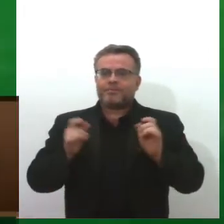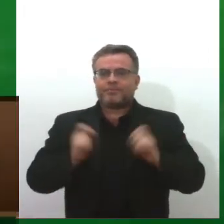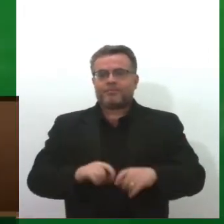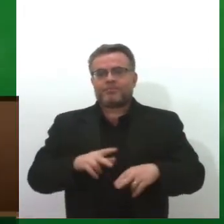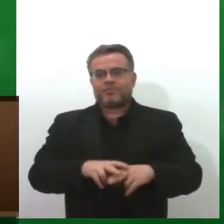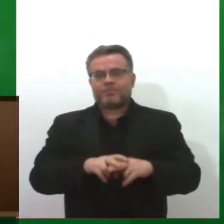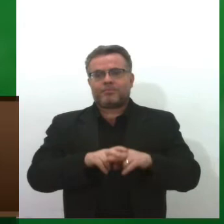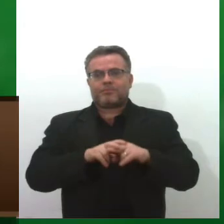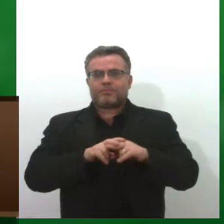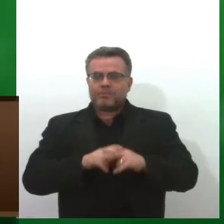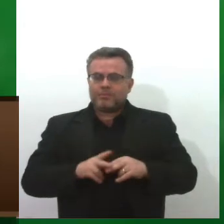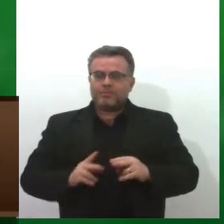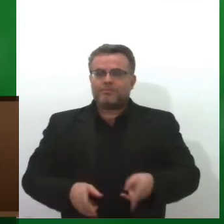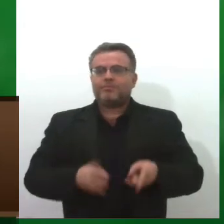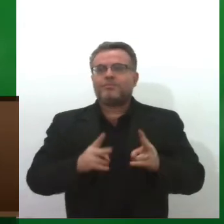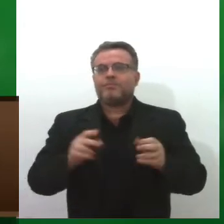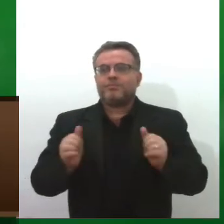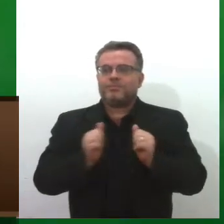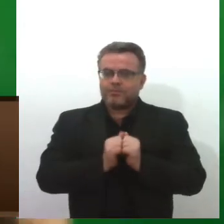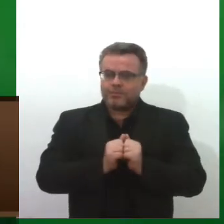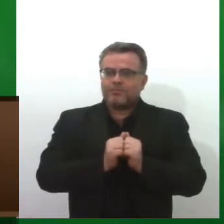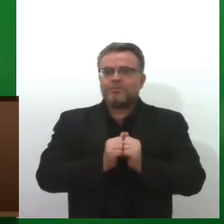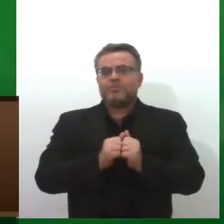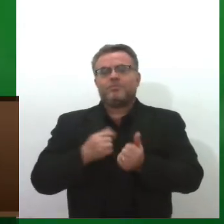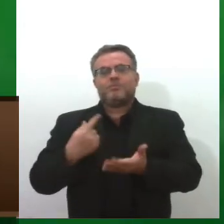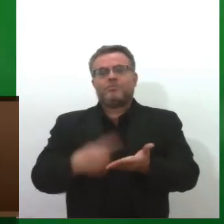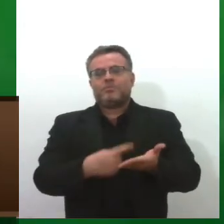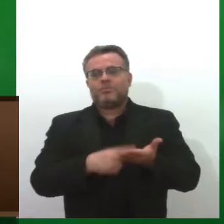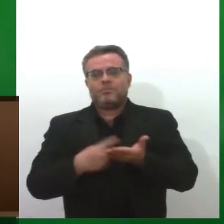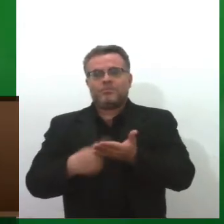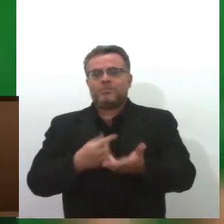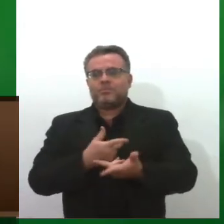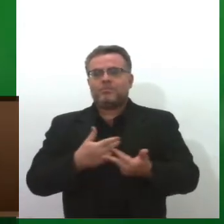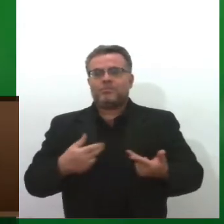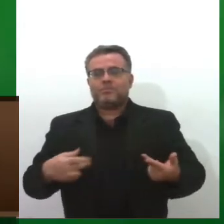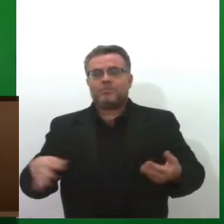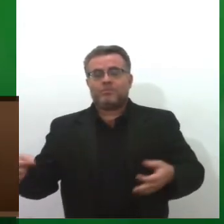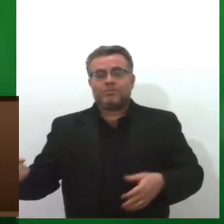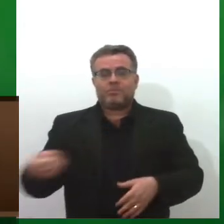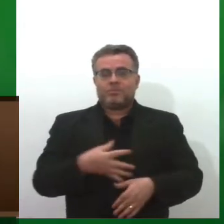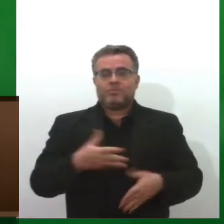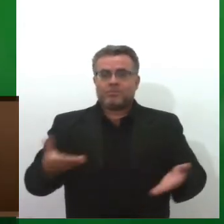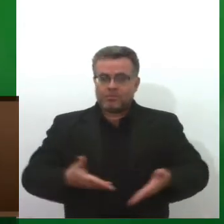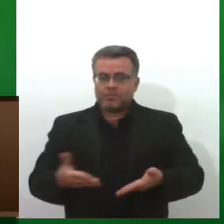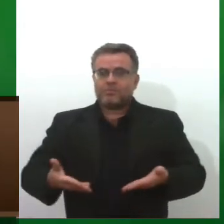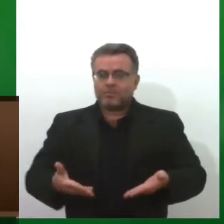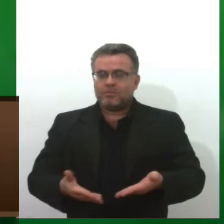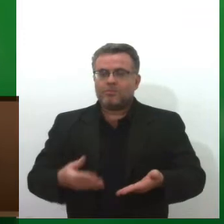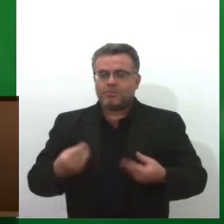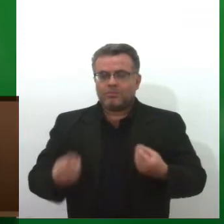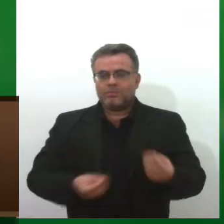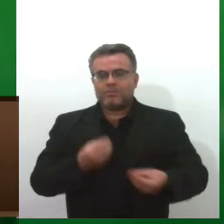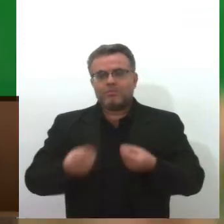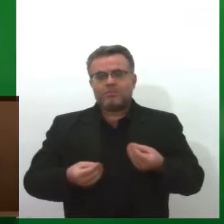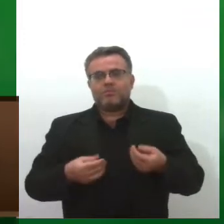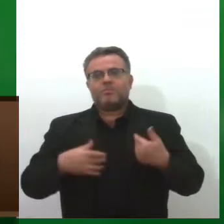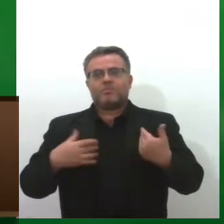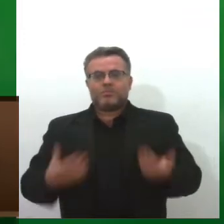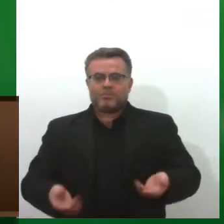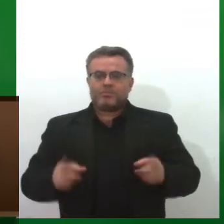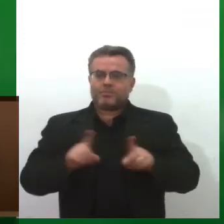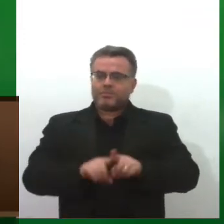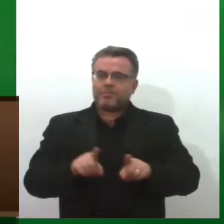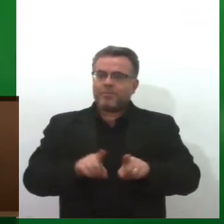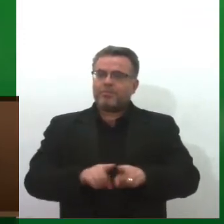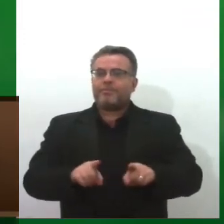justamente ligado ao agro, para trazermos o que há de moderno, né, de última geração aqui para o agro, e também